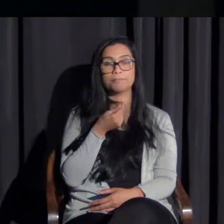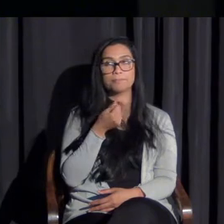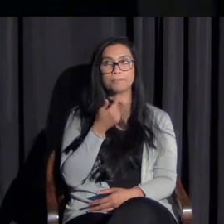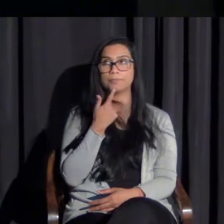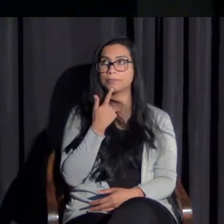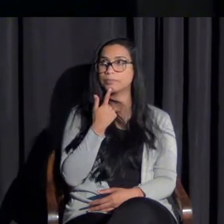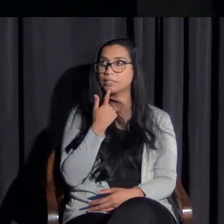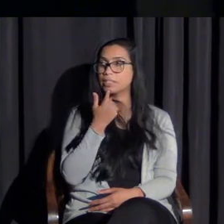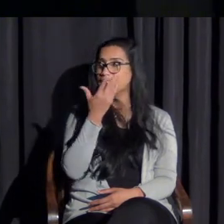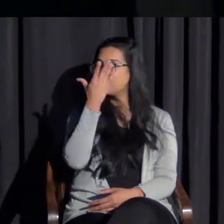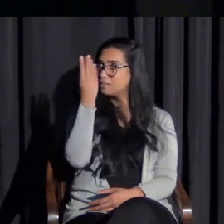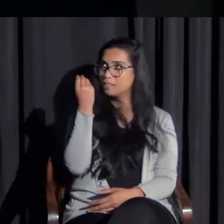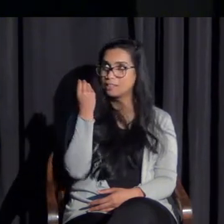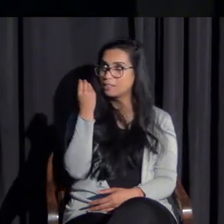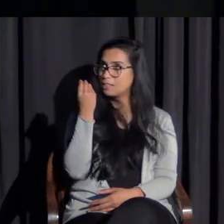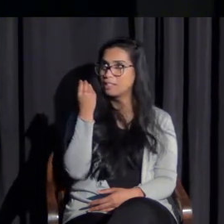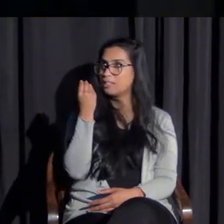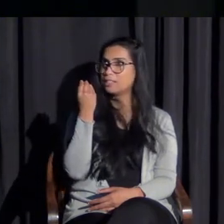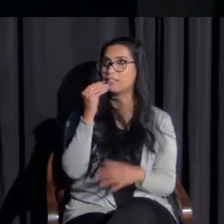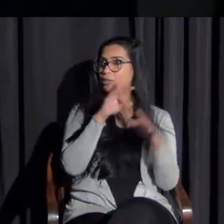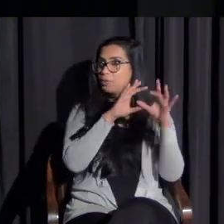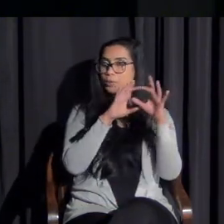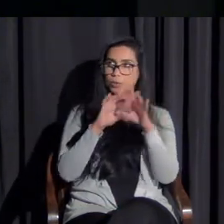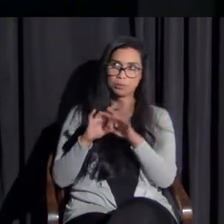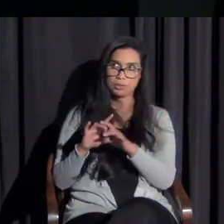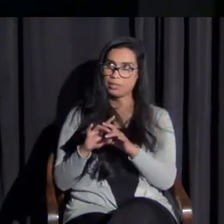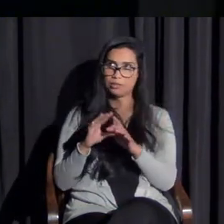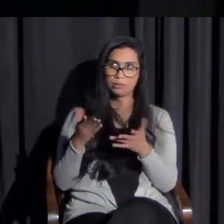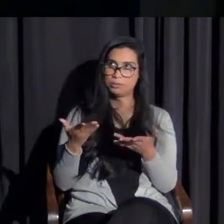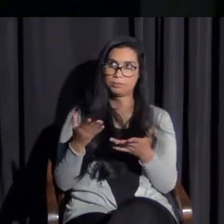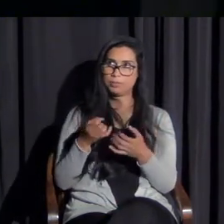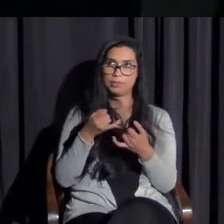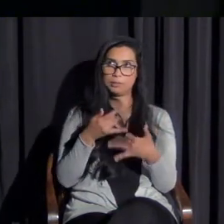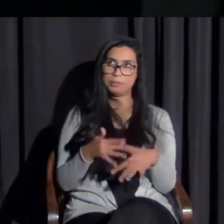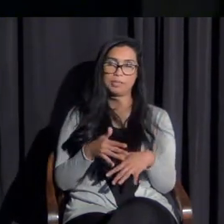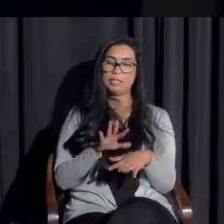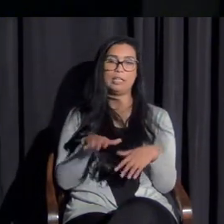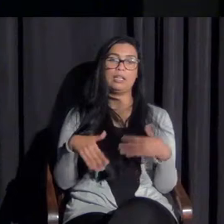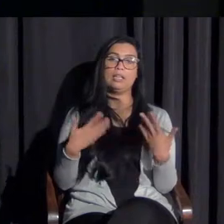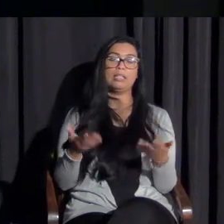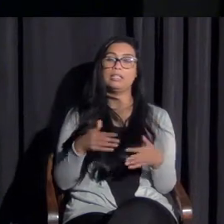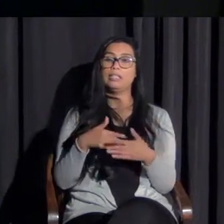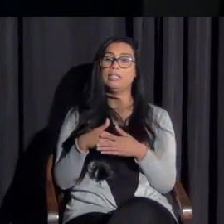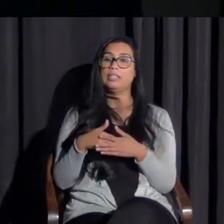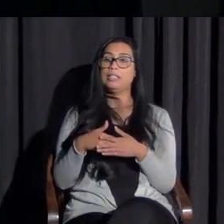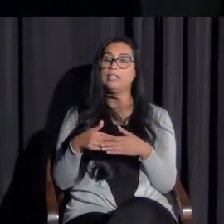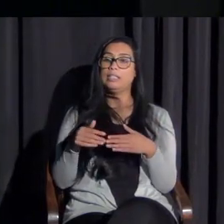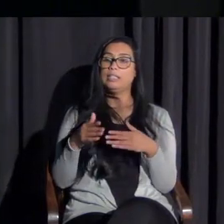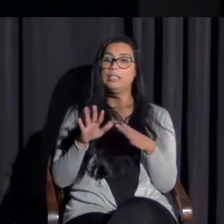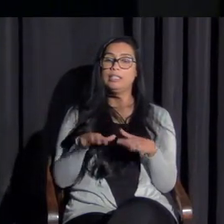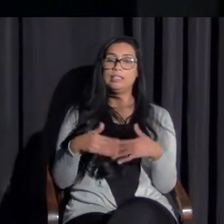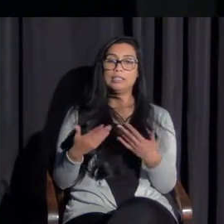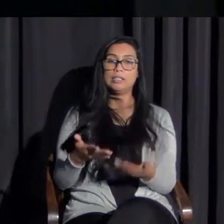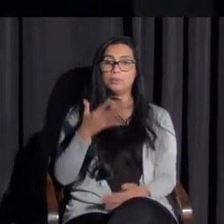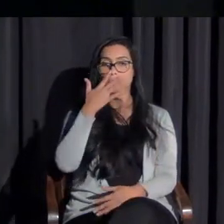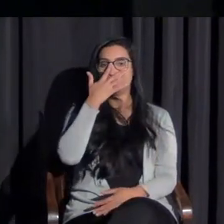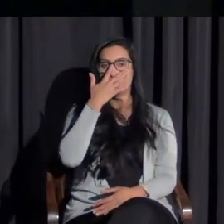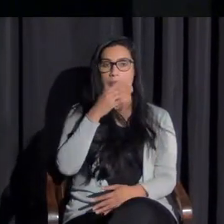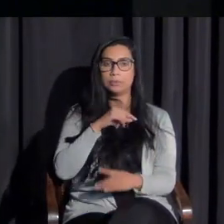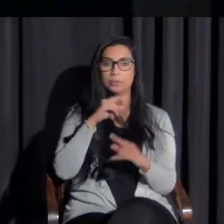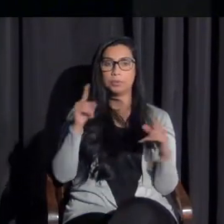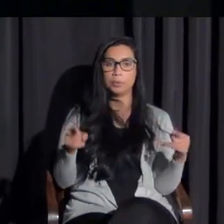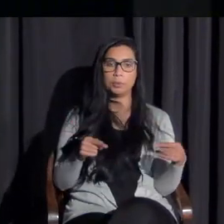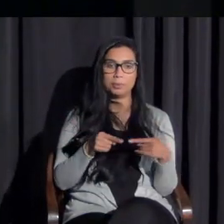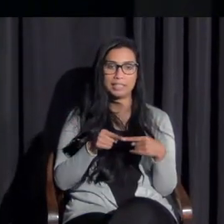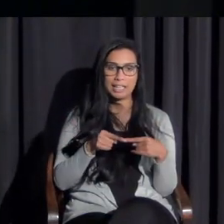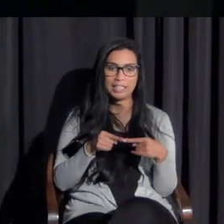Fugiu agora o que eu ia dizer nesse sentido. Mas, enfim, acho que, nesse sentido, o que é importante